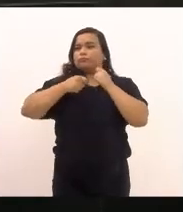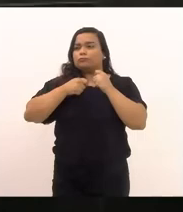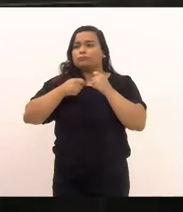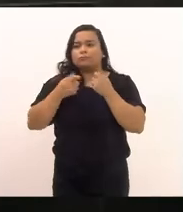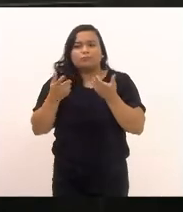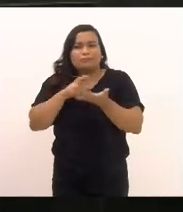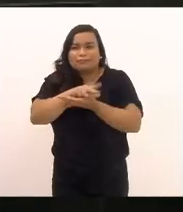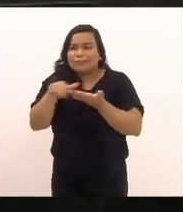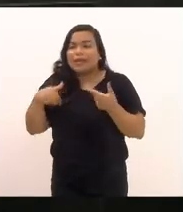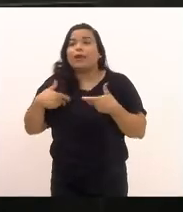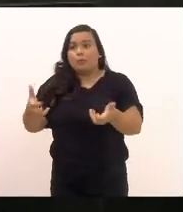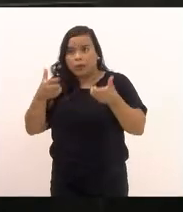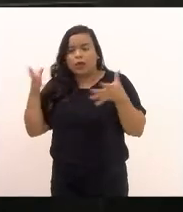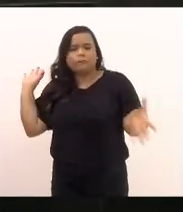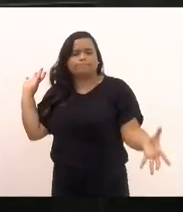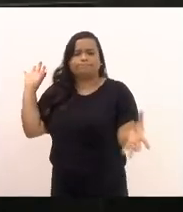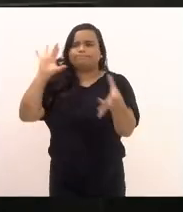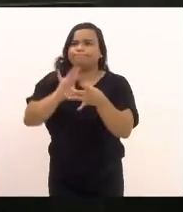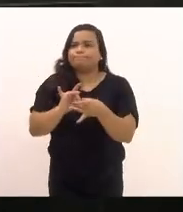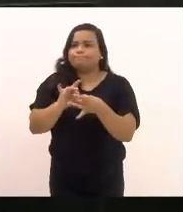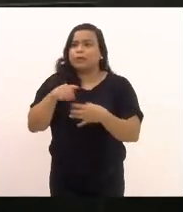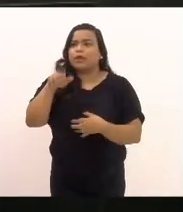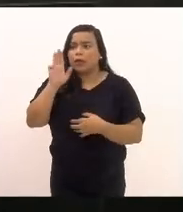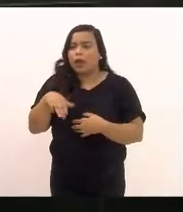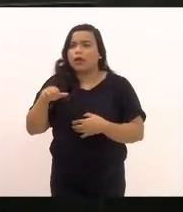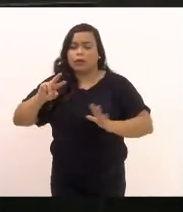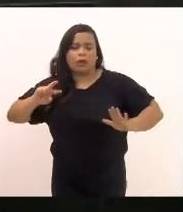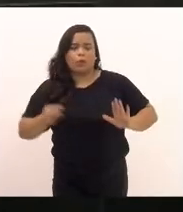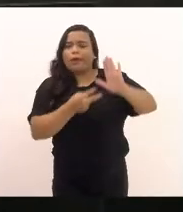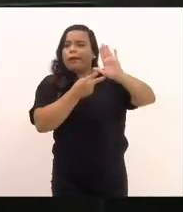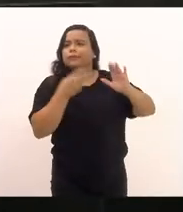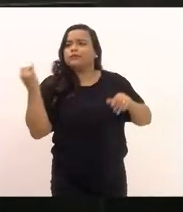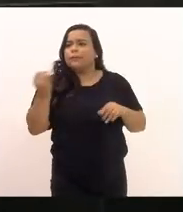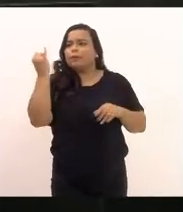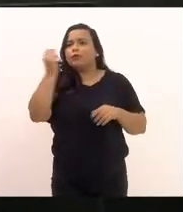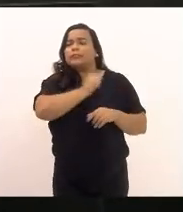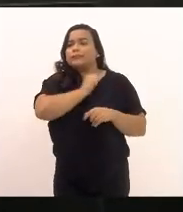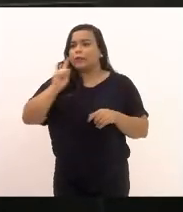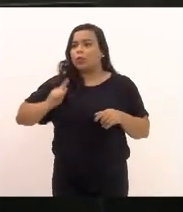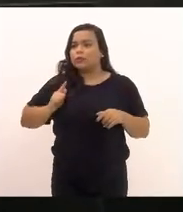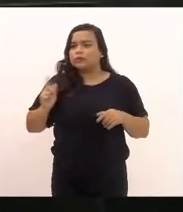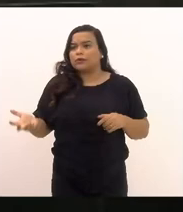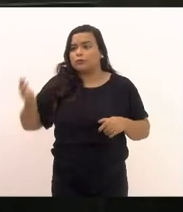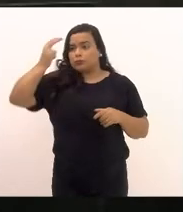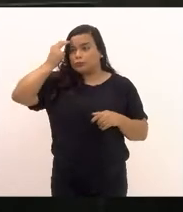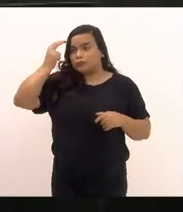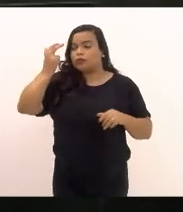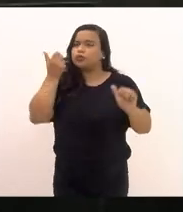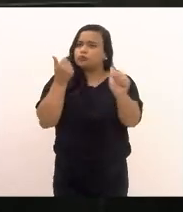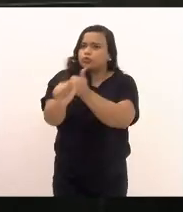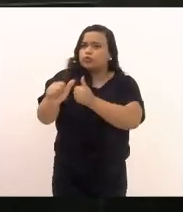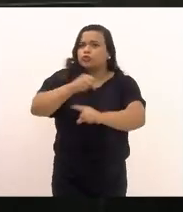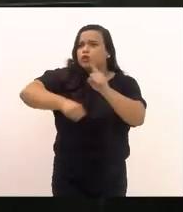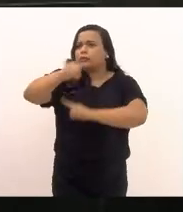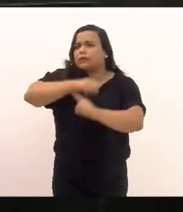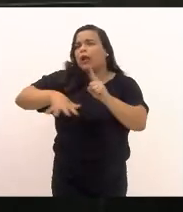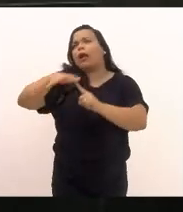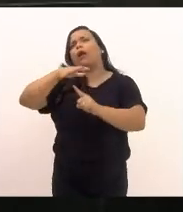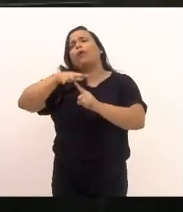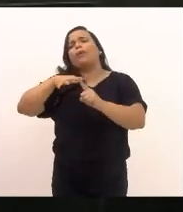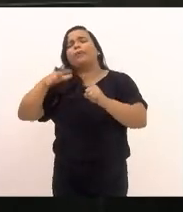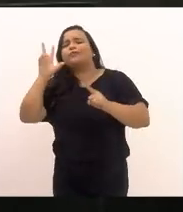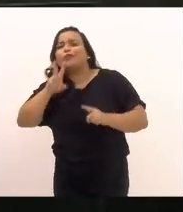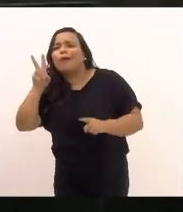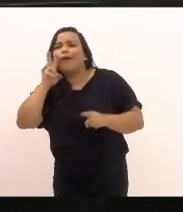Gonçalo e que fora de São Gonçalo reconhecem a importância cultural, esportiva, social, histórica do